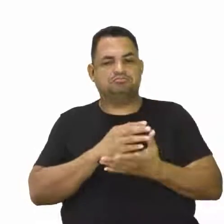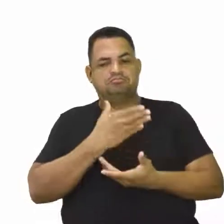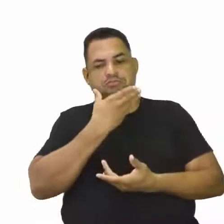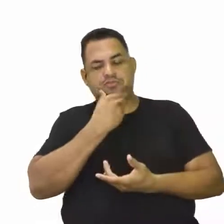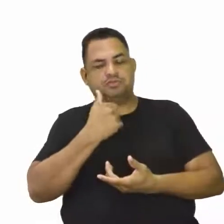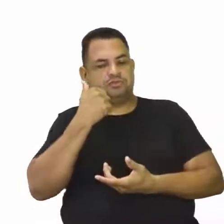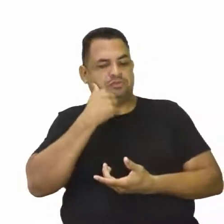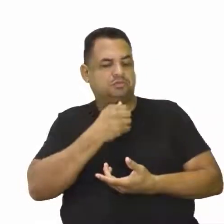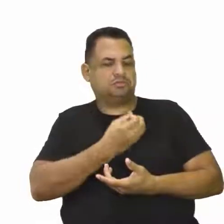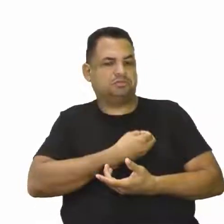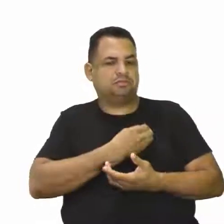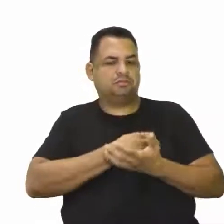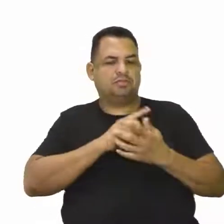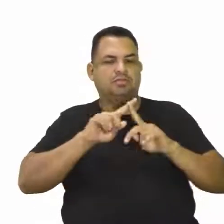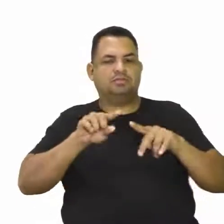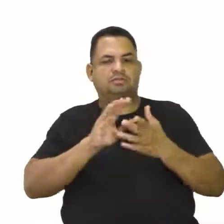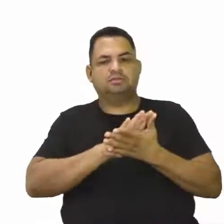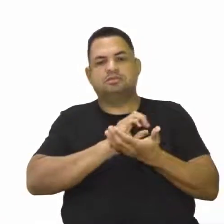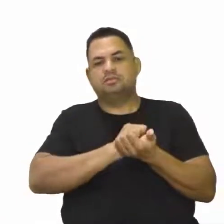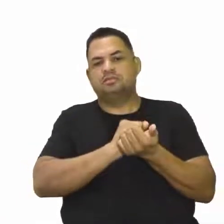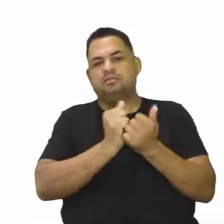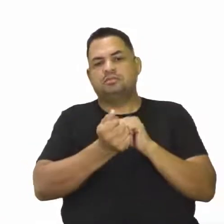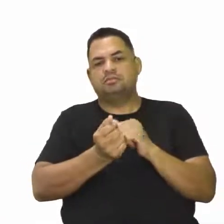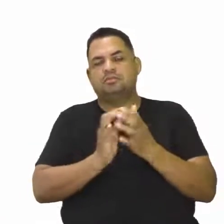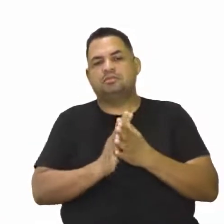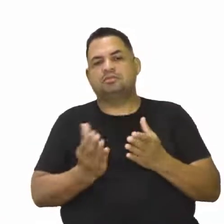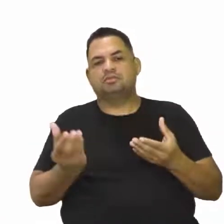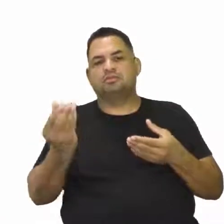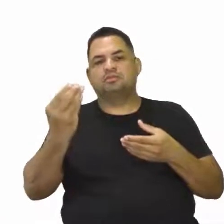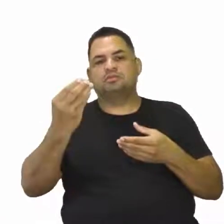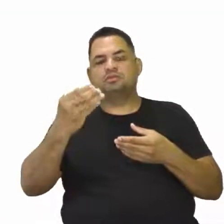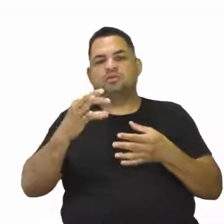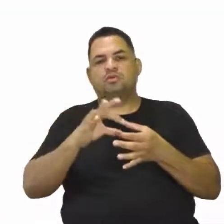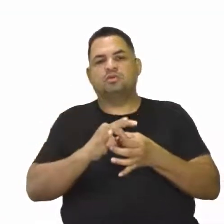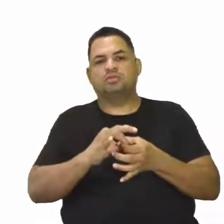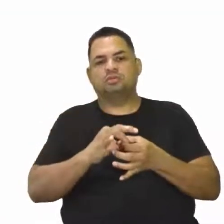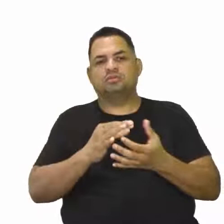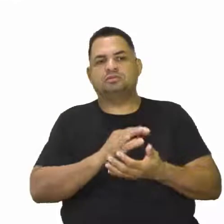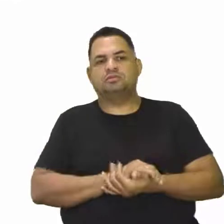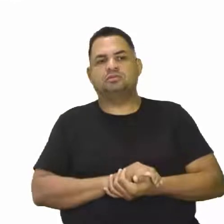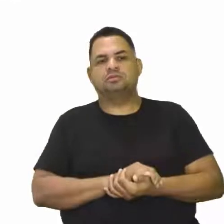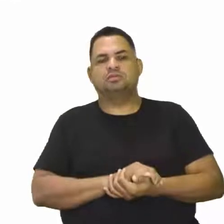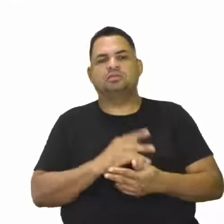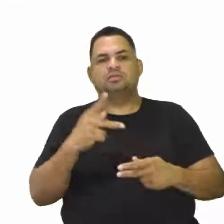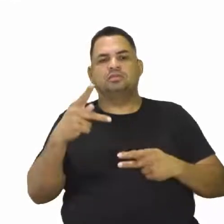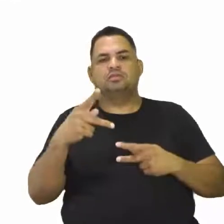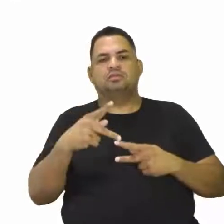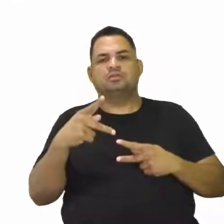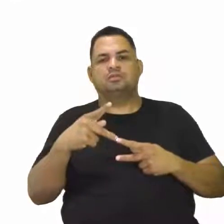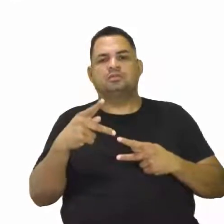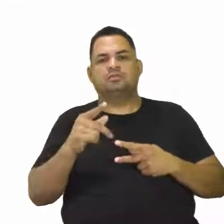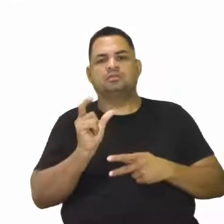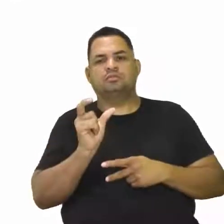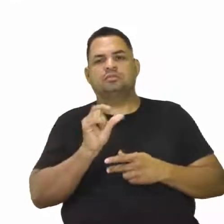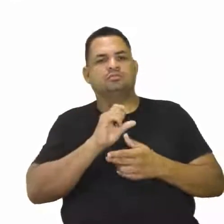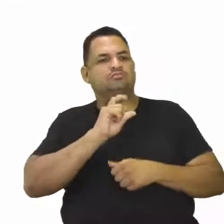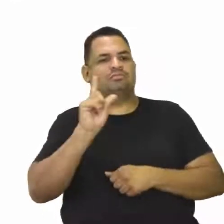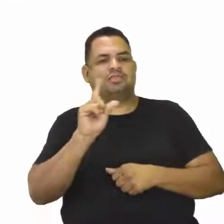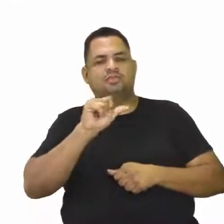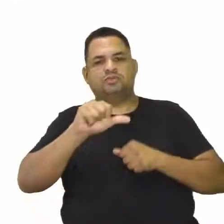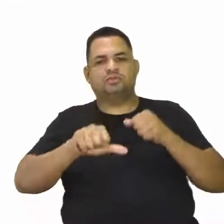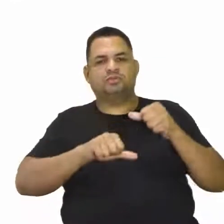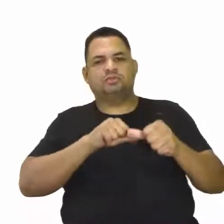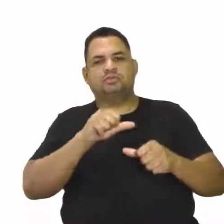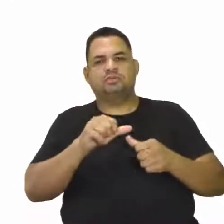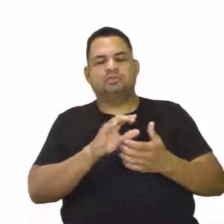número, mas elas se adaptam ao contexto. Então, as preposições, elas são palavras invariáveis, já